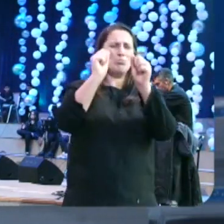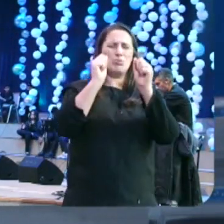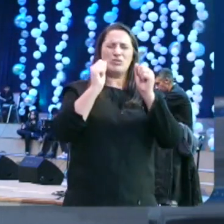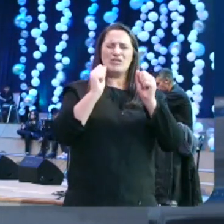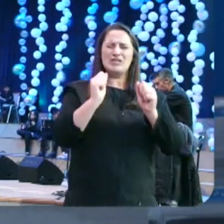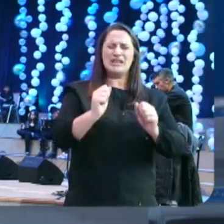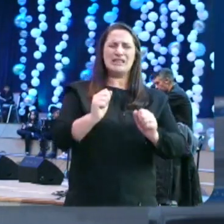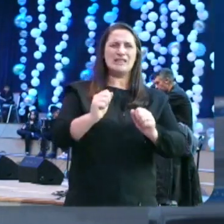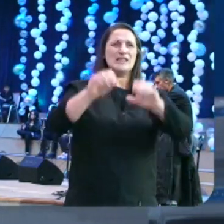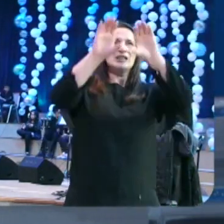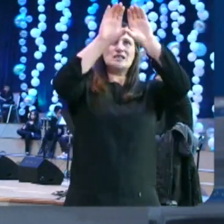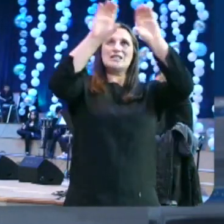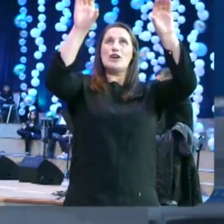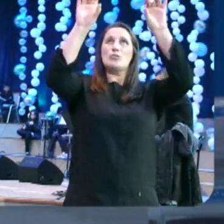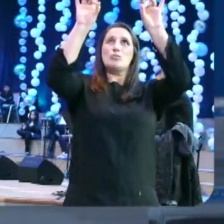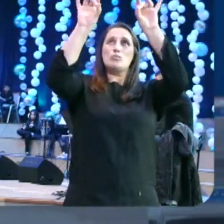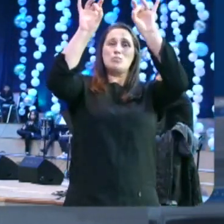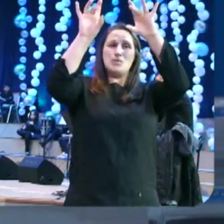seu céu